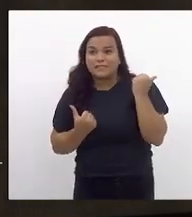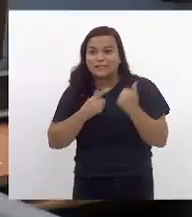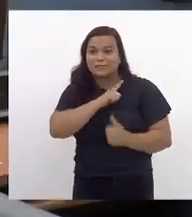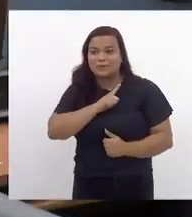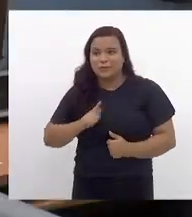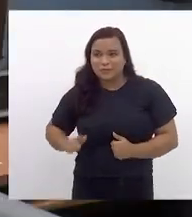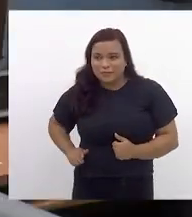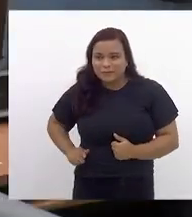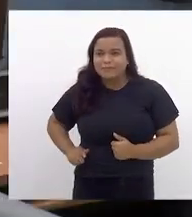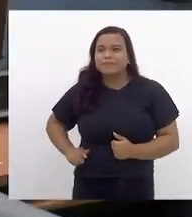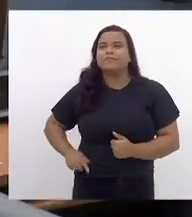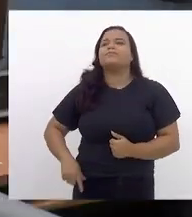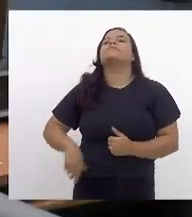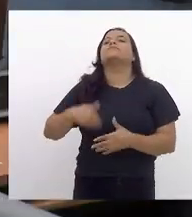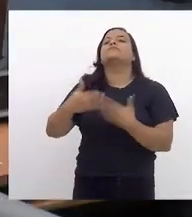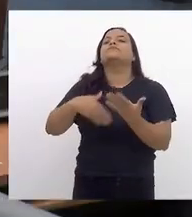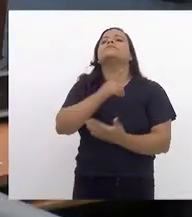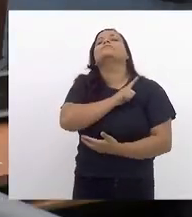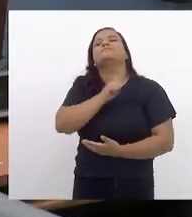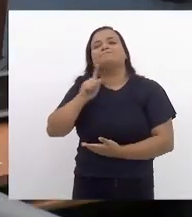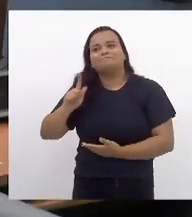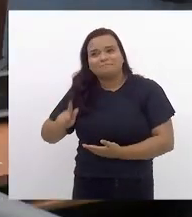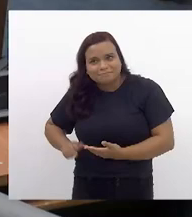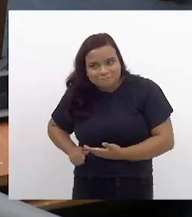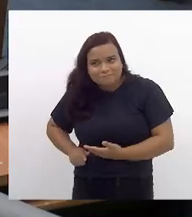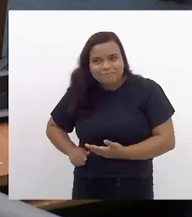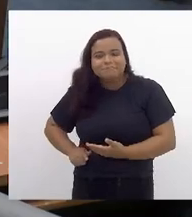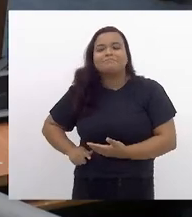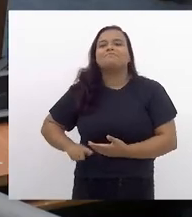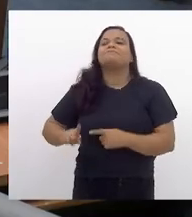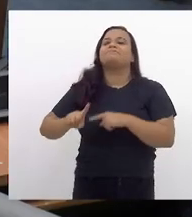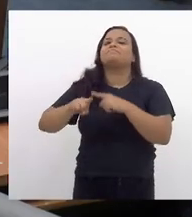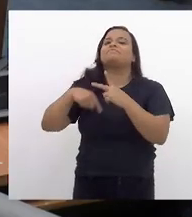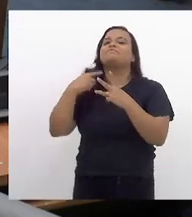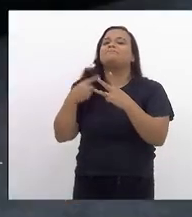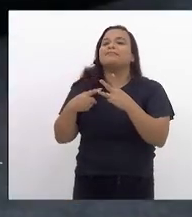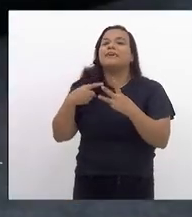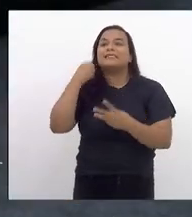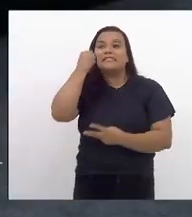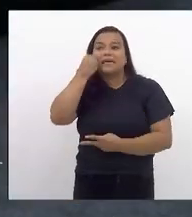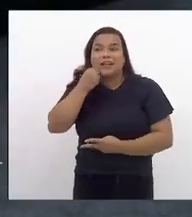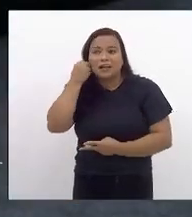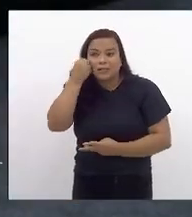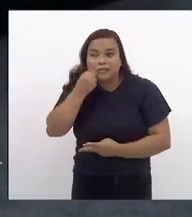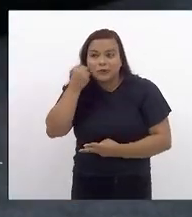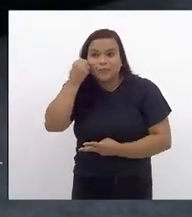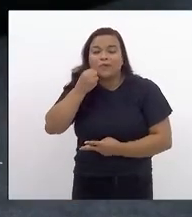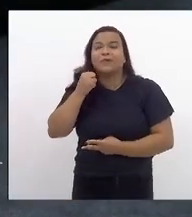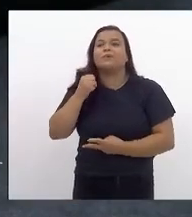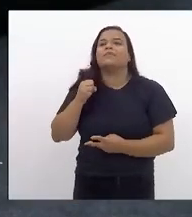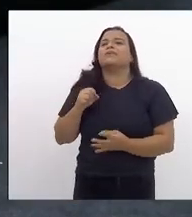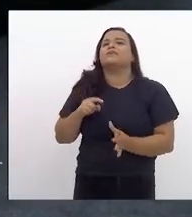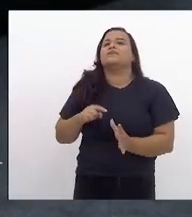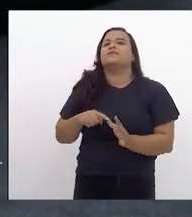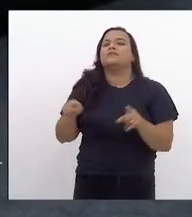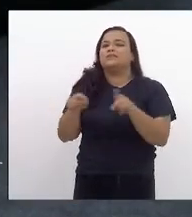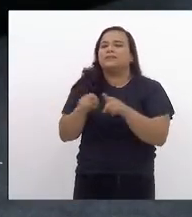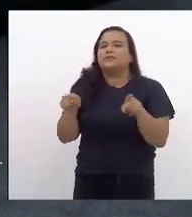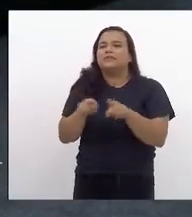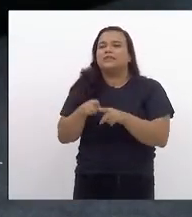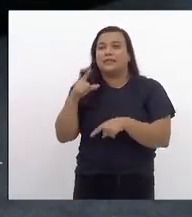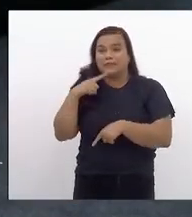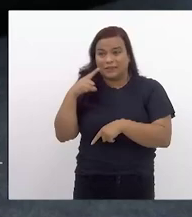vice-governadora, governadora, senadora da República e, algumas vezes,